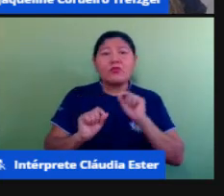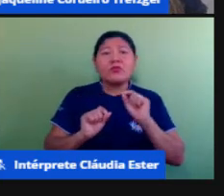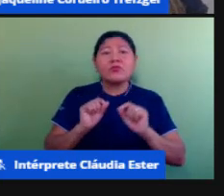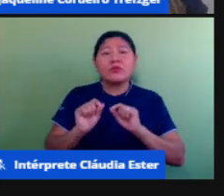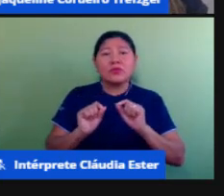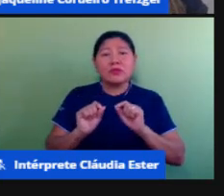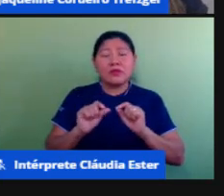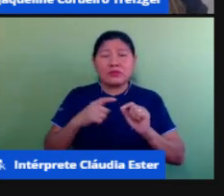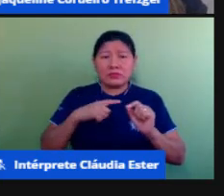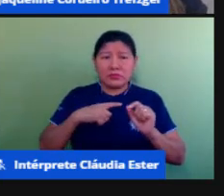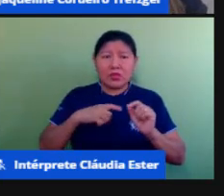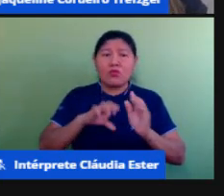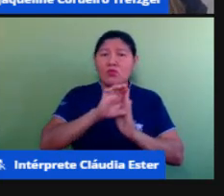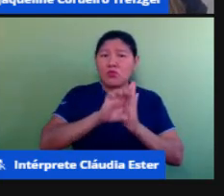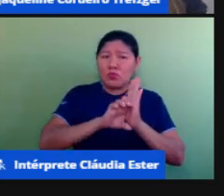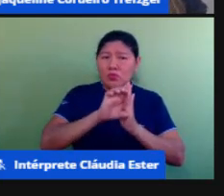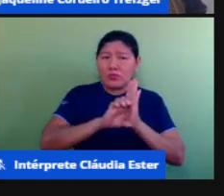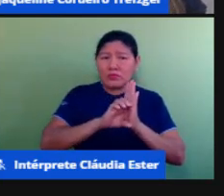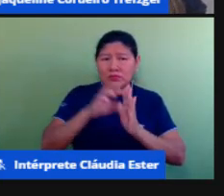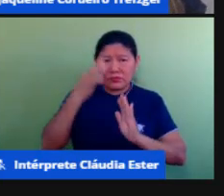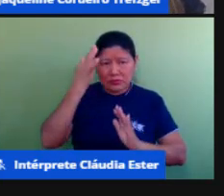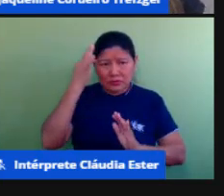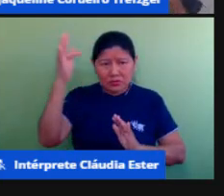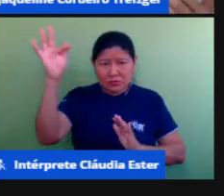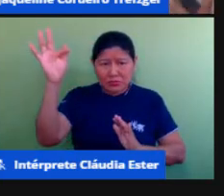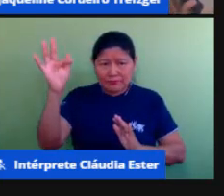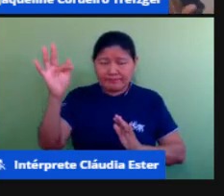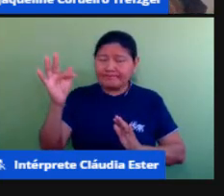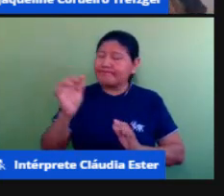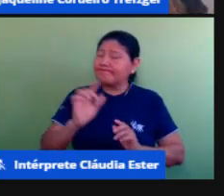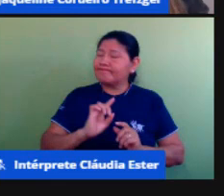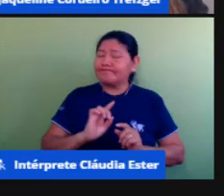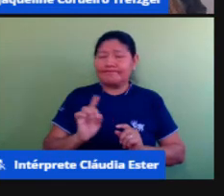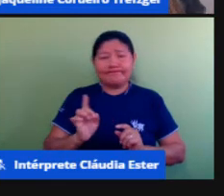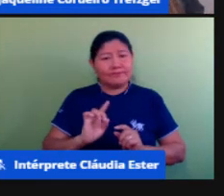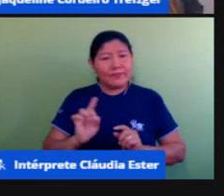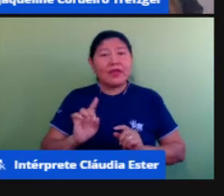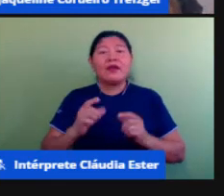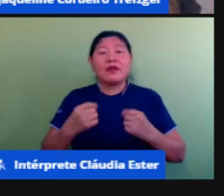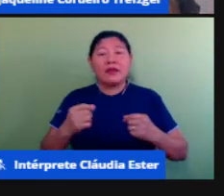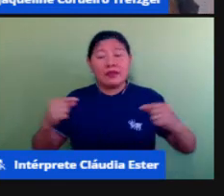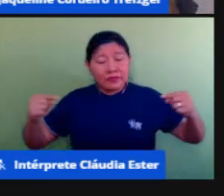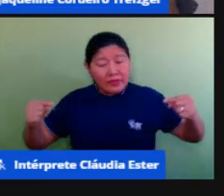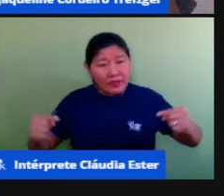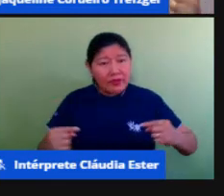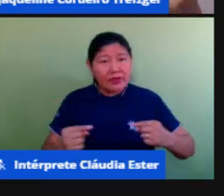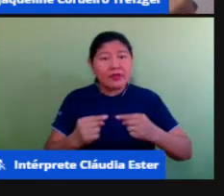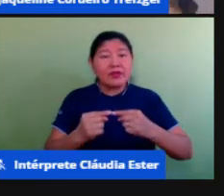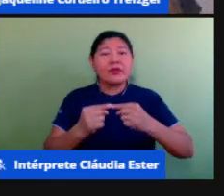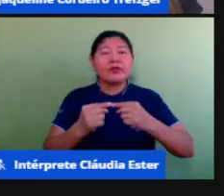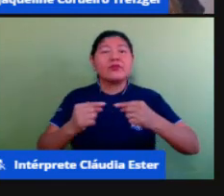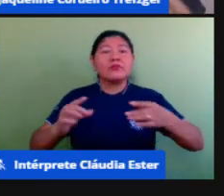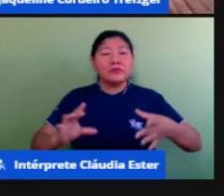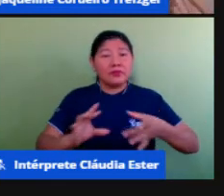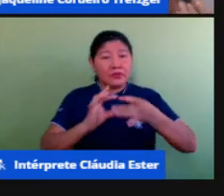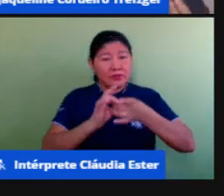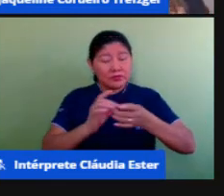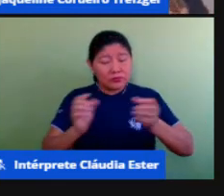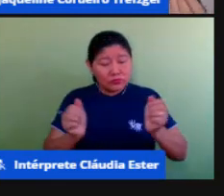conceito teórico, né? Ou seja, ela está ligada diretamente aos processos educacionais, mas